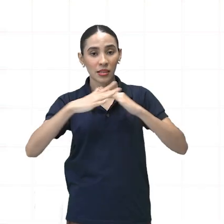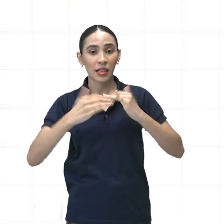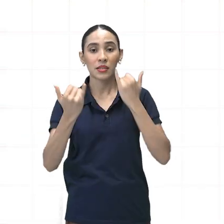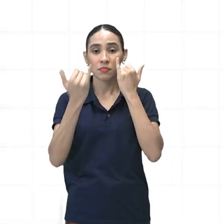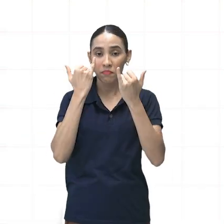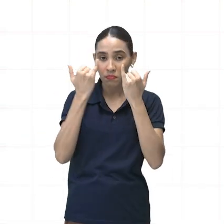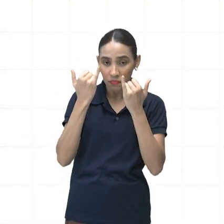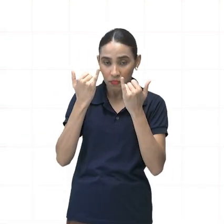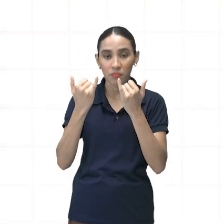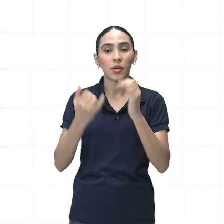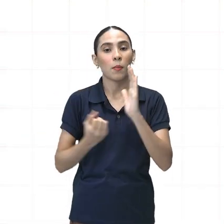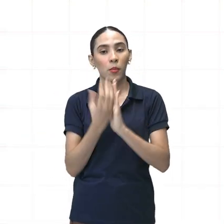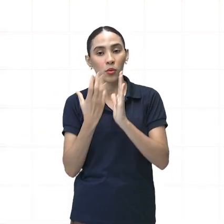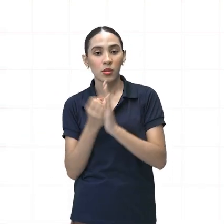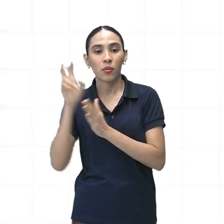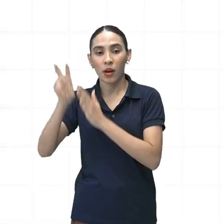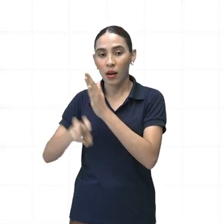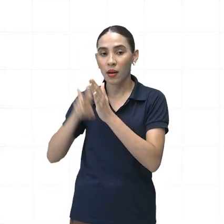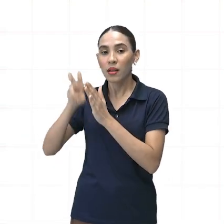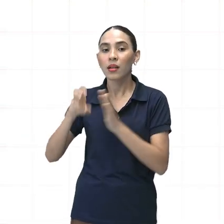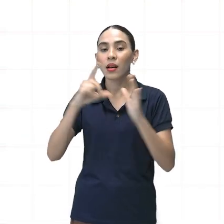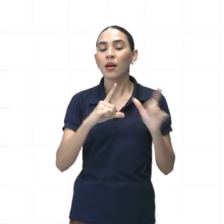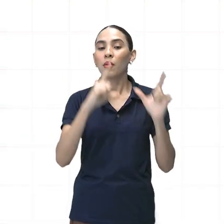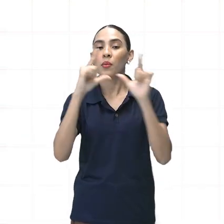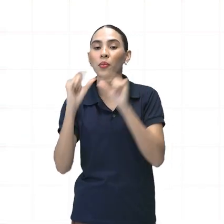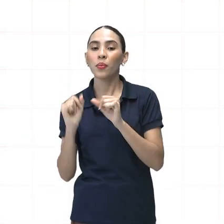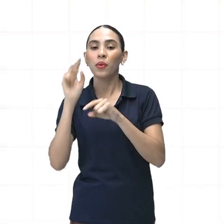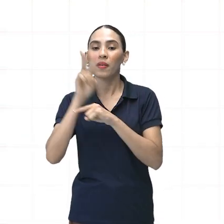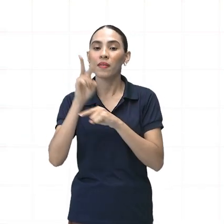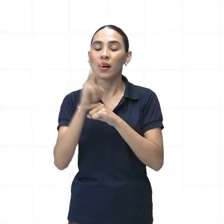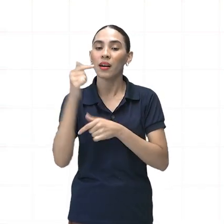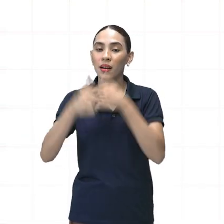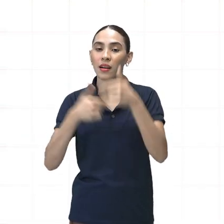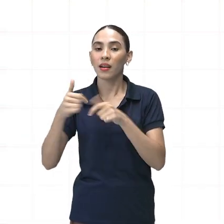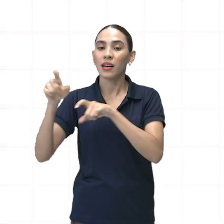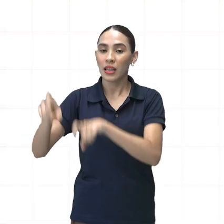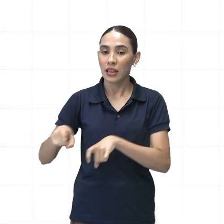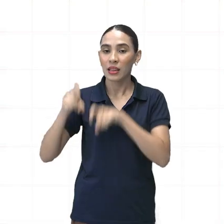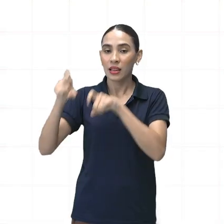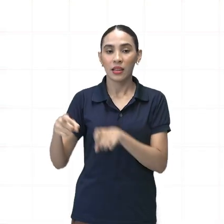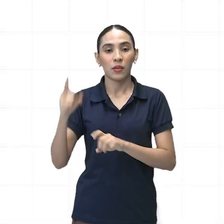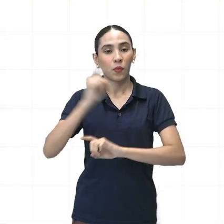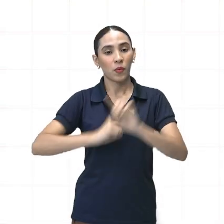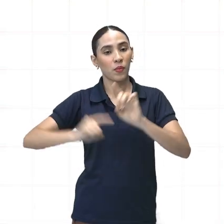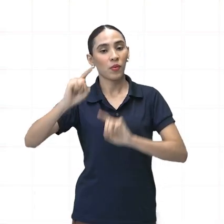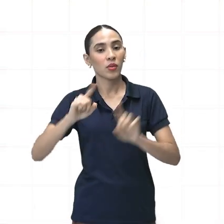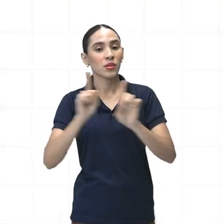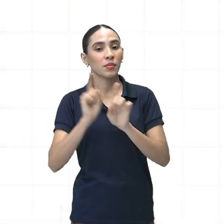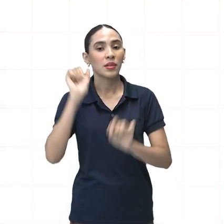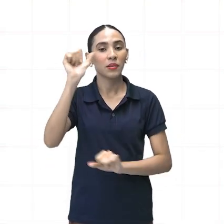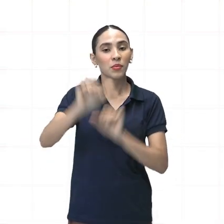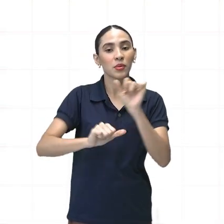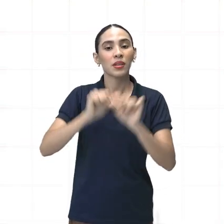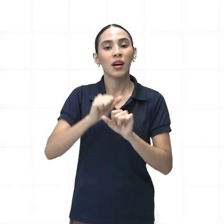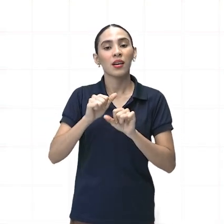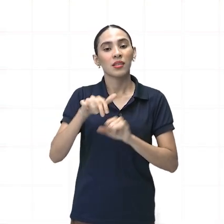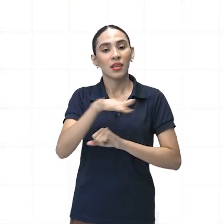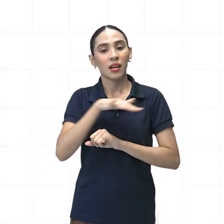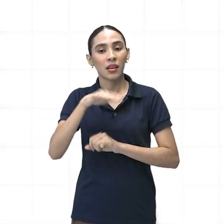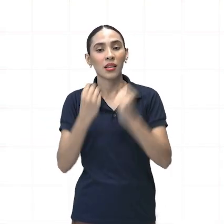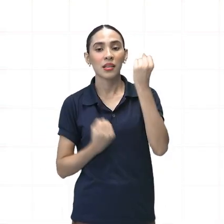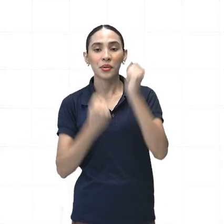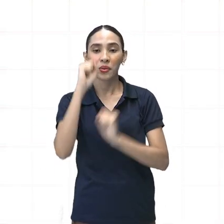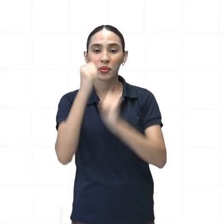da produção agropecuária e a diminuição dos empregos no campo, os avanços e as transformações